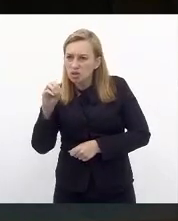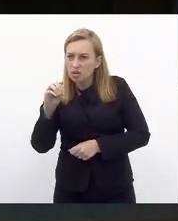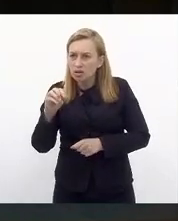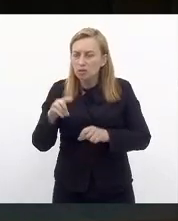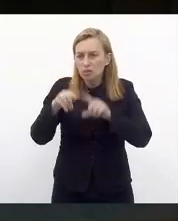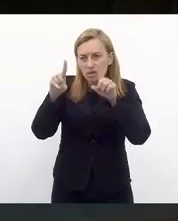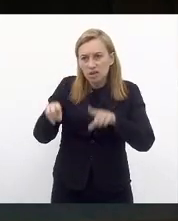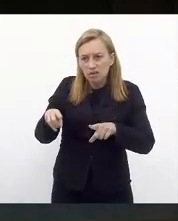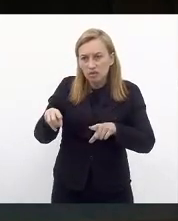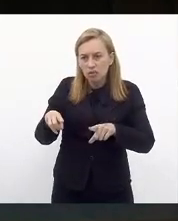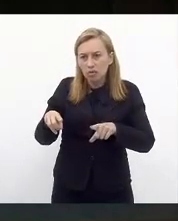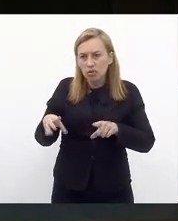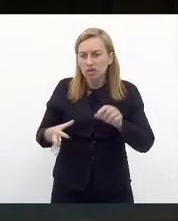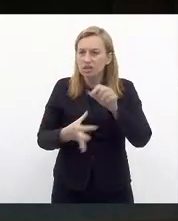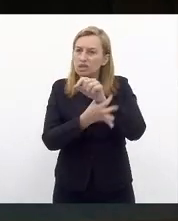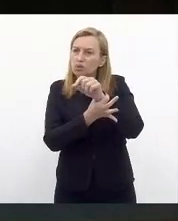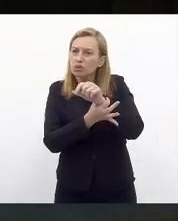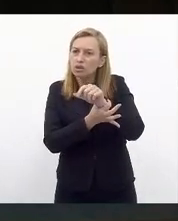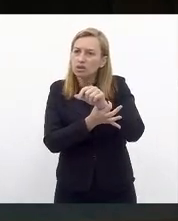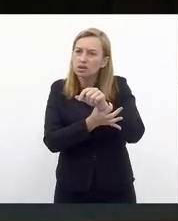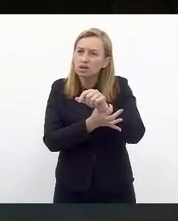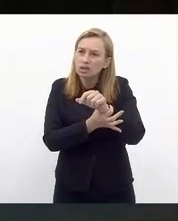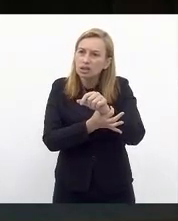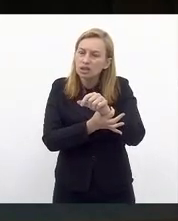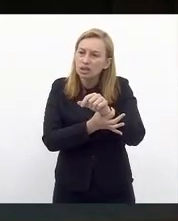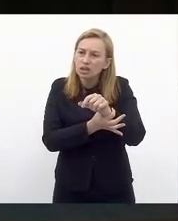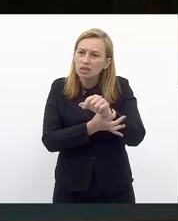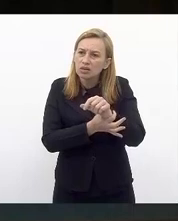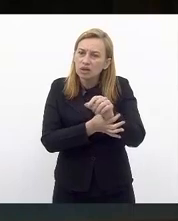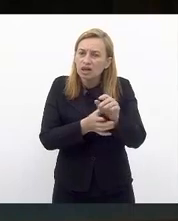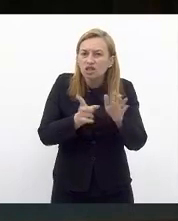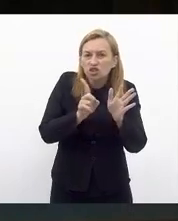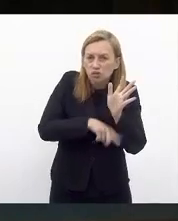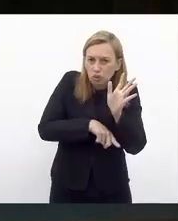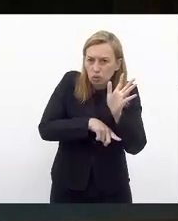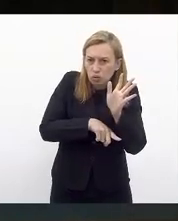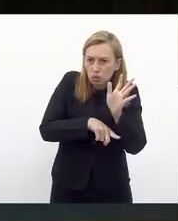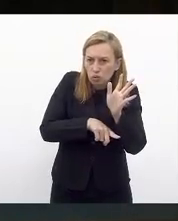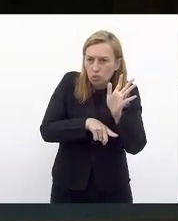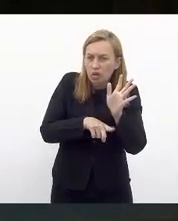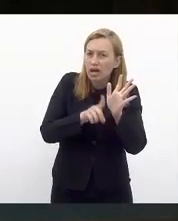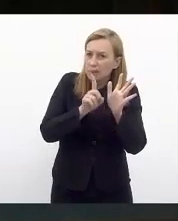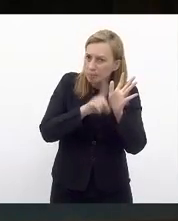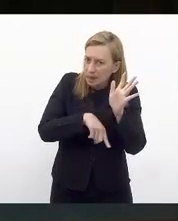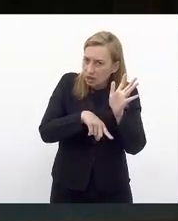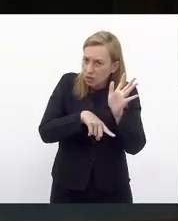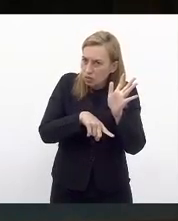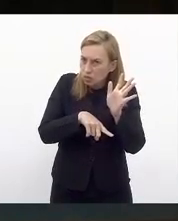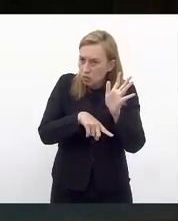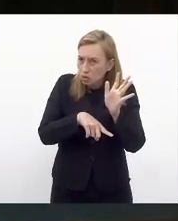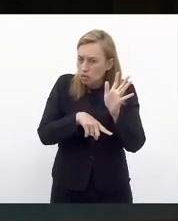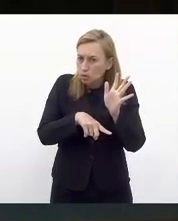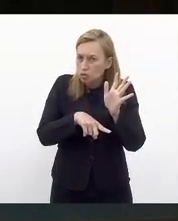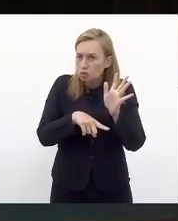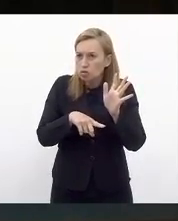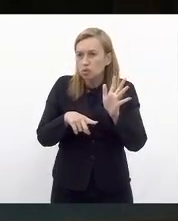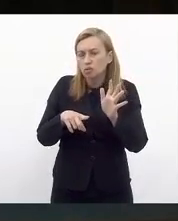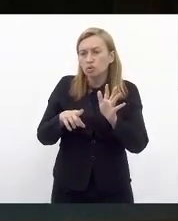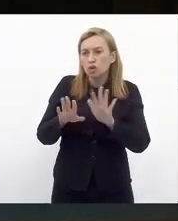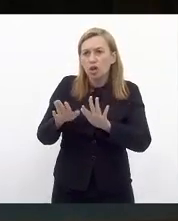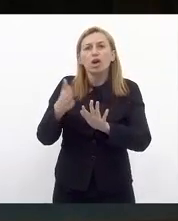os servidores da segurança especialmente ela ela caiu ela é menor do que o do que está previsto